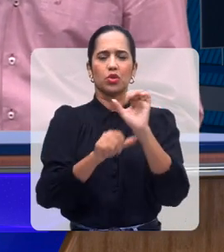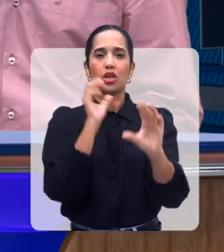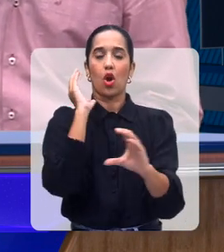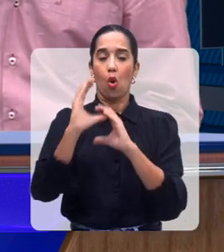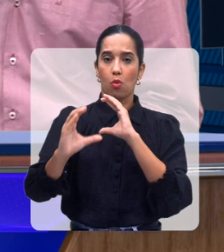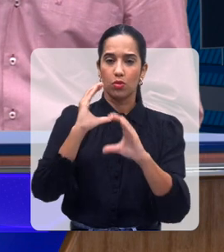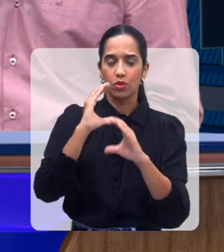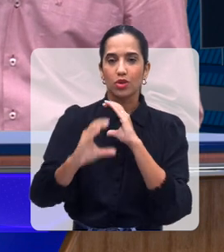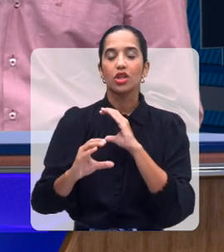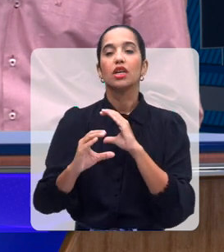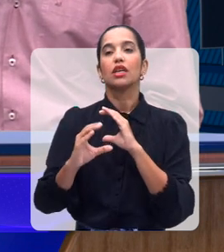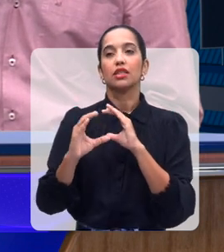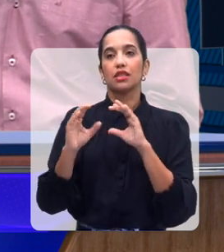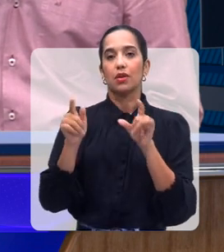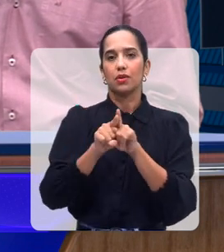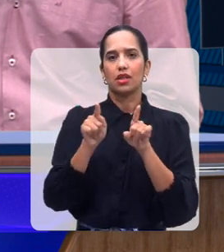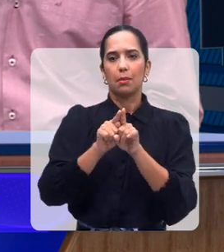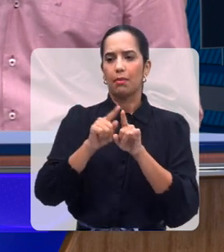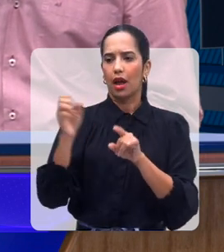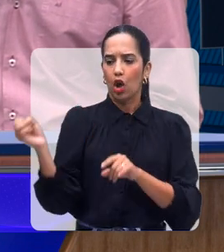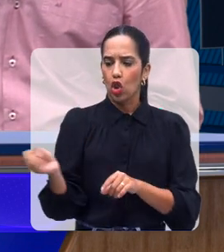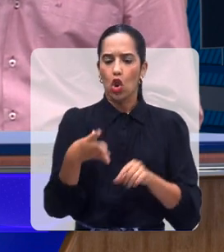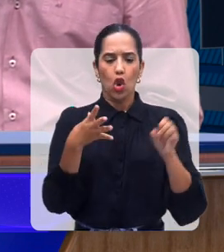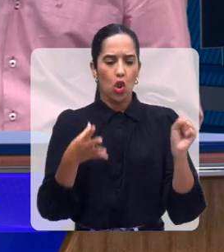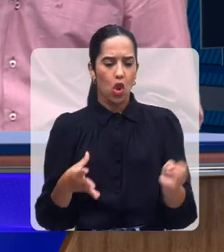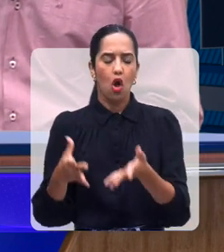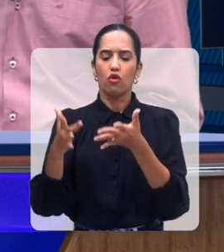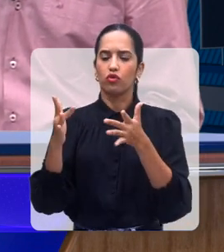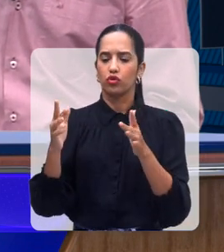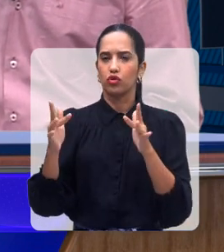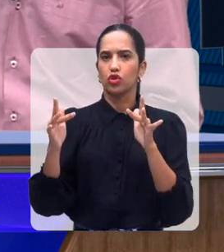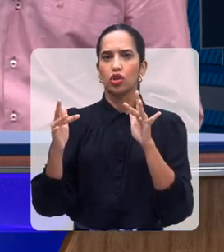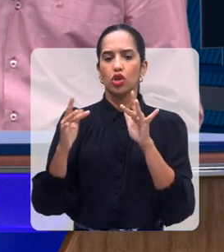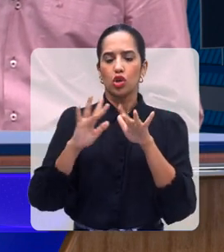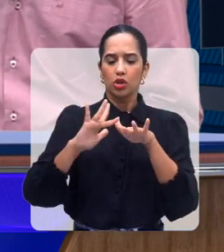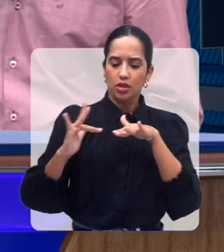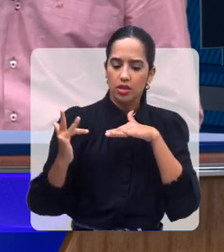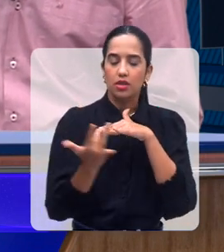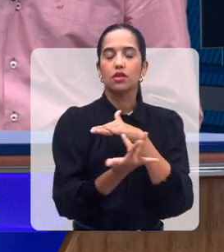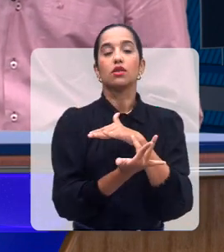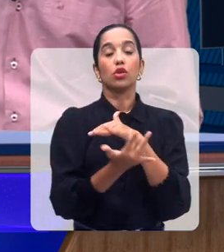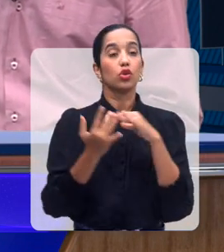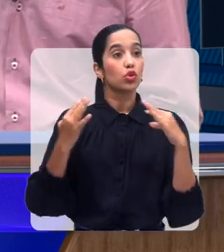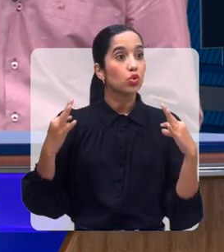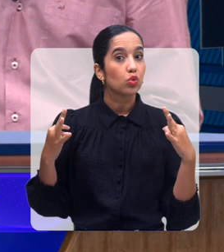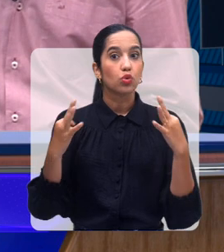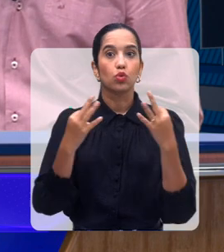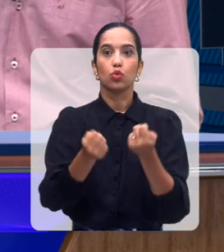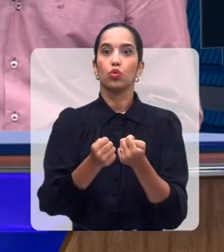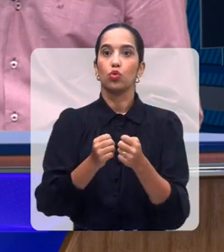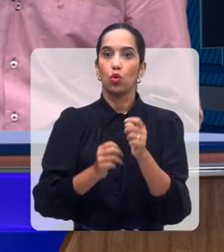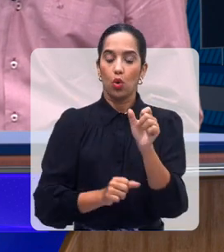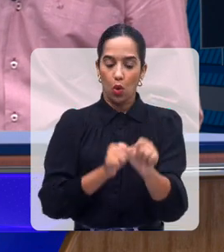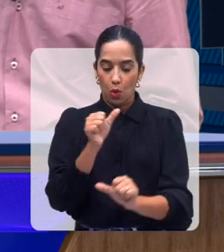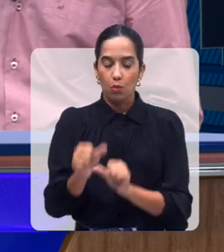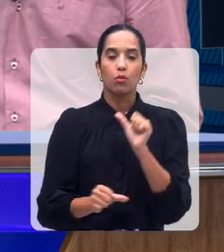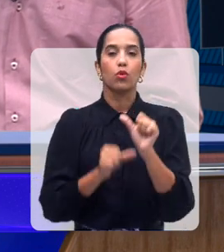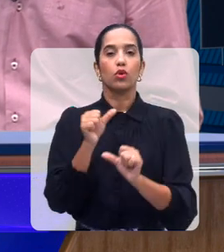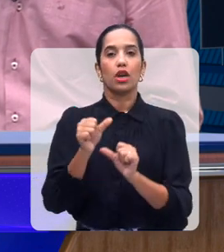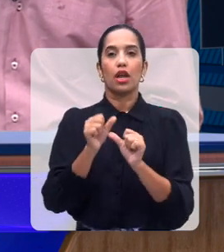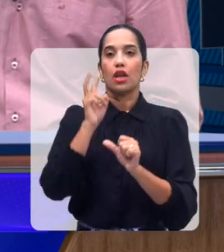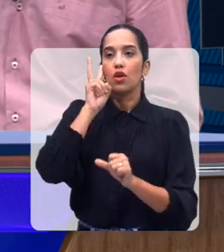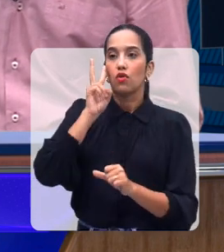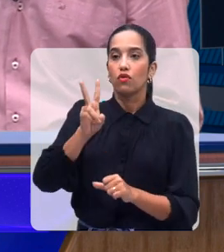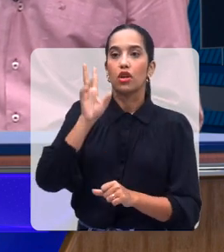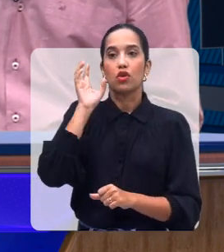e dessa mídia que, com a questão das redes sociais, tudo muito concorrido e o Ver,